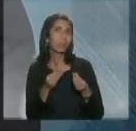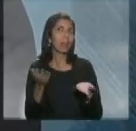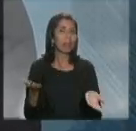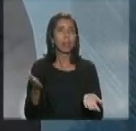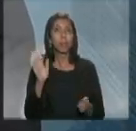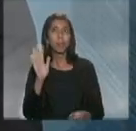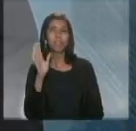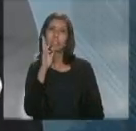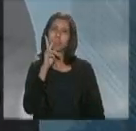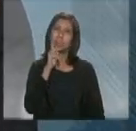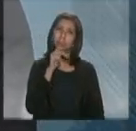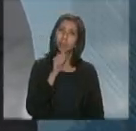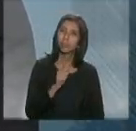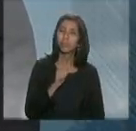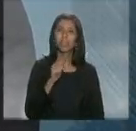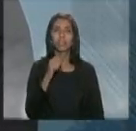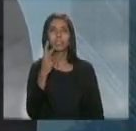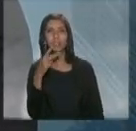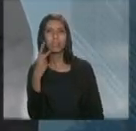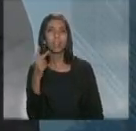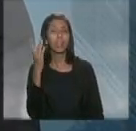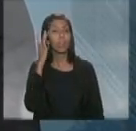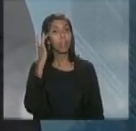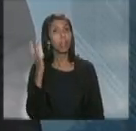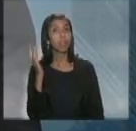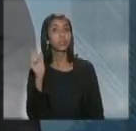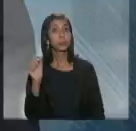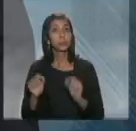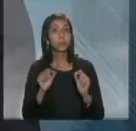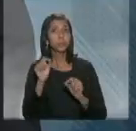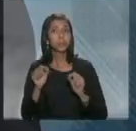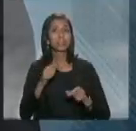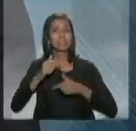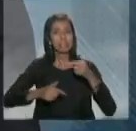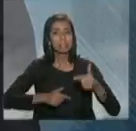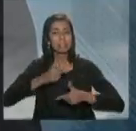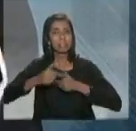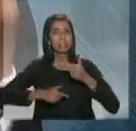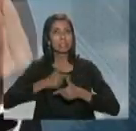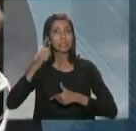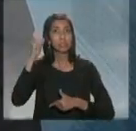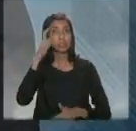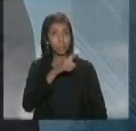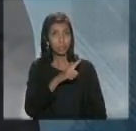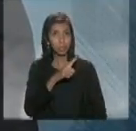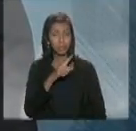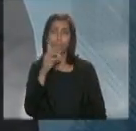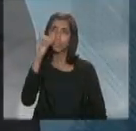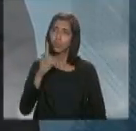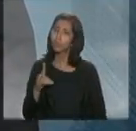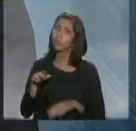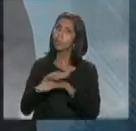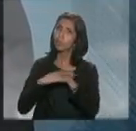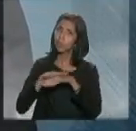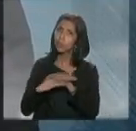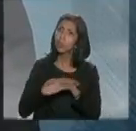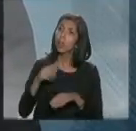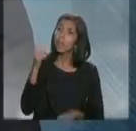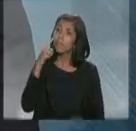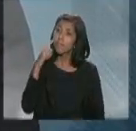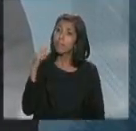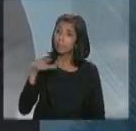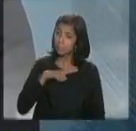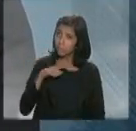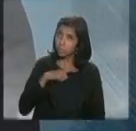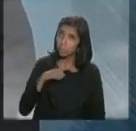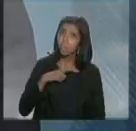usuárias mas vai demorar muito, não sei o quê, vai ficar muito, vai ter um trabalho muito grande. Eu conversei com o diretor e falei, não, vamos fazer com o que a